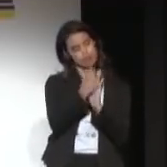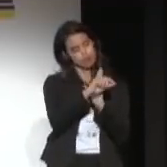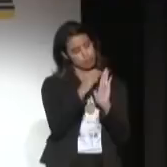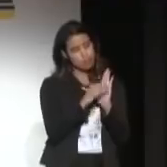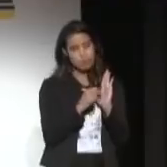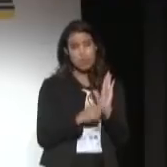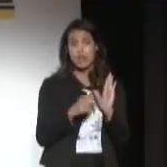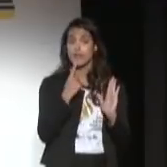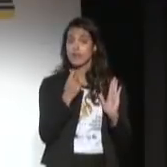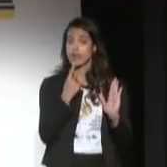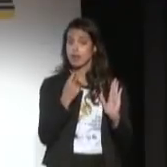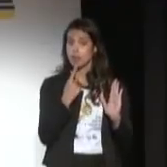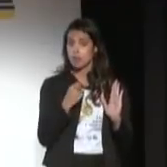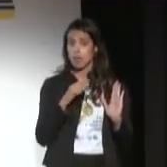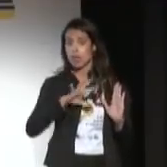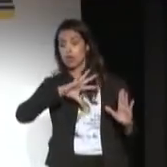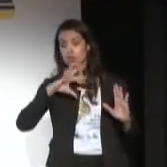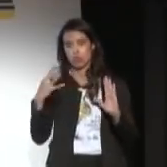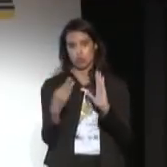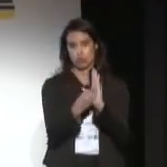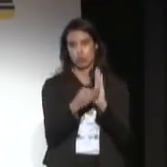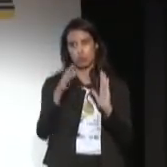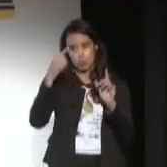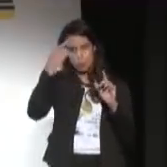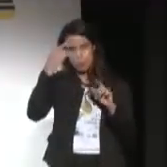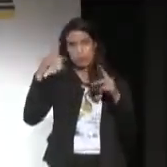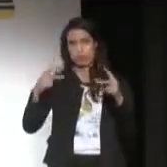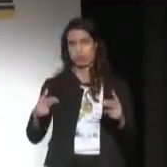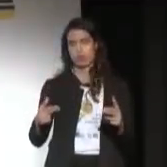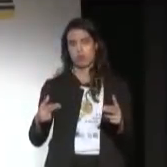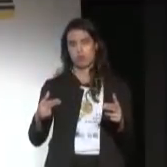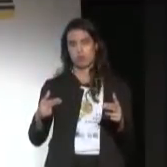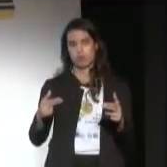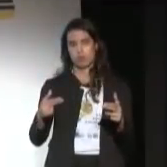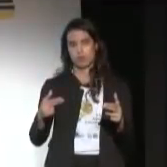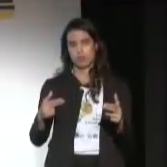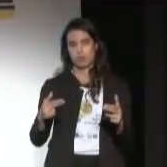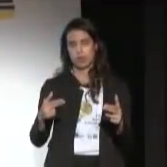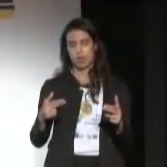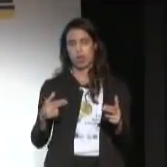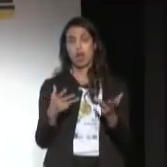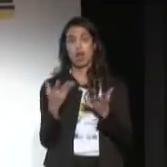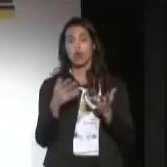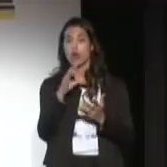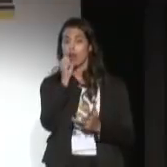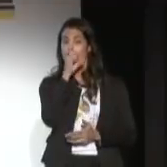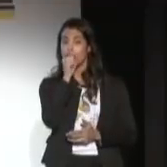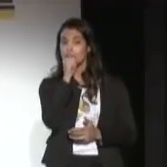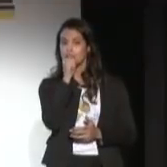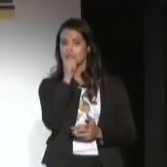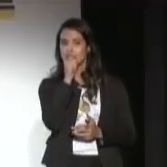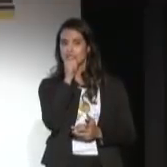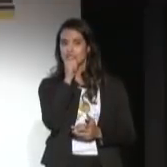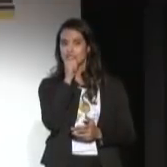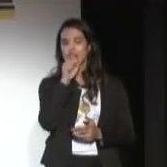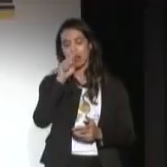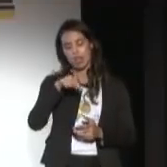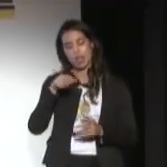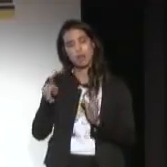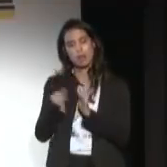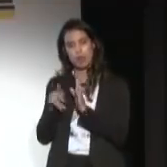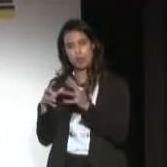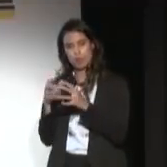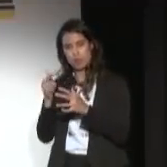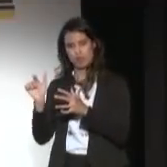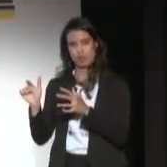exemplo, em vermelho, o que é de todo mundo. Nós mapeamos de uma cor mais ali laranjinha, o que pertence a um determinado grupo.